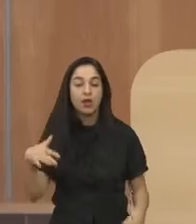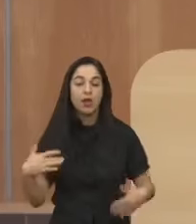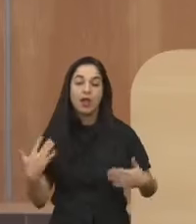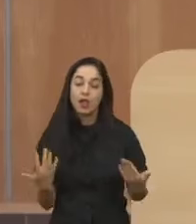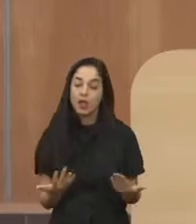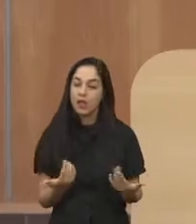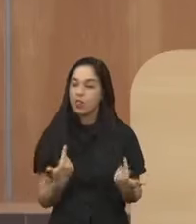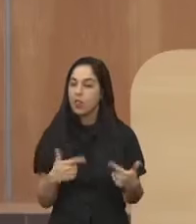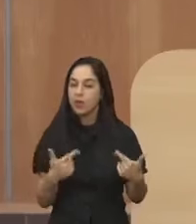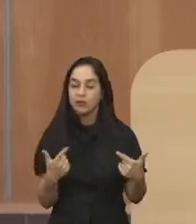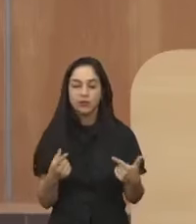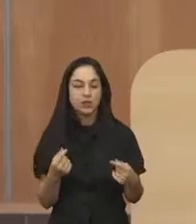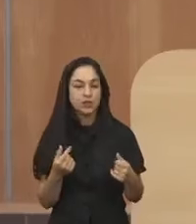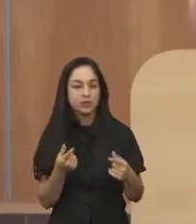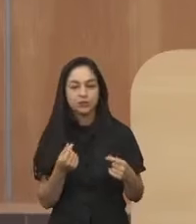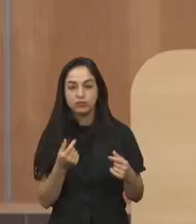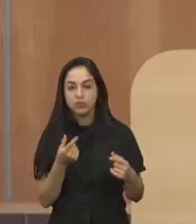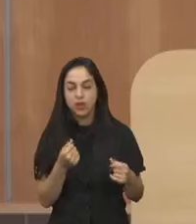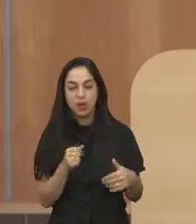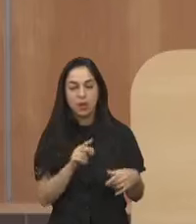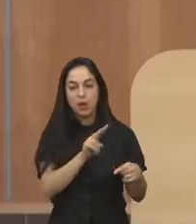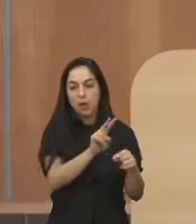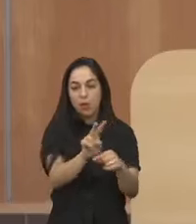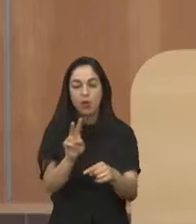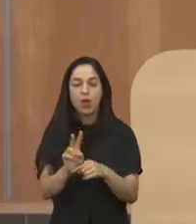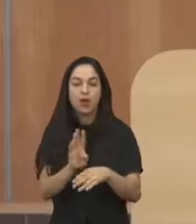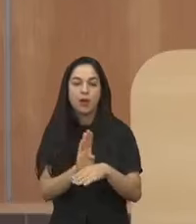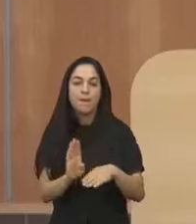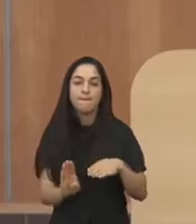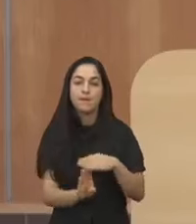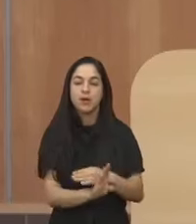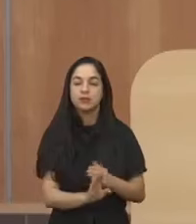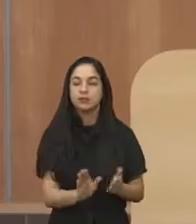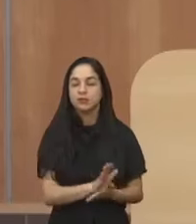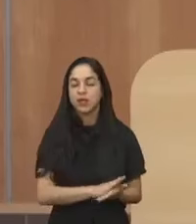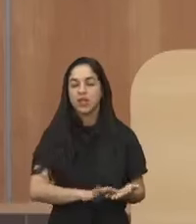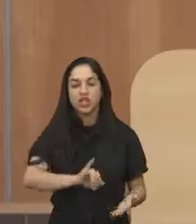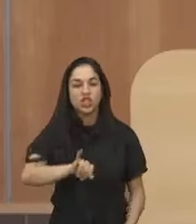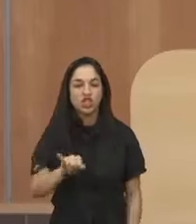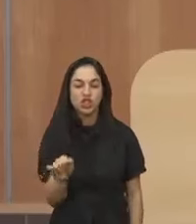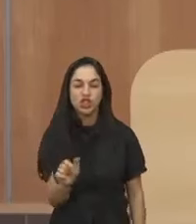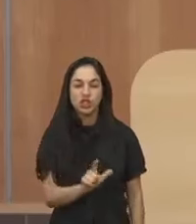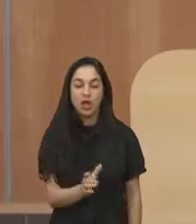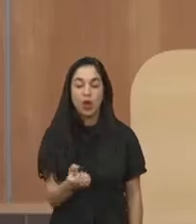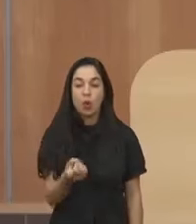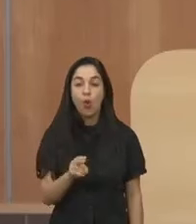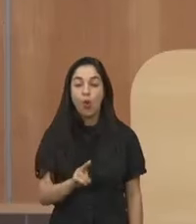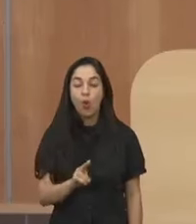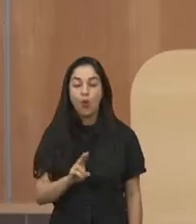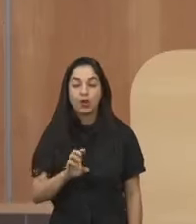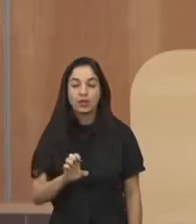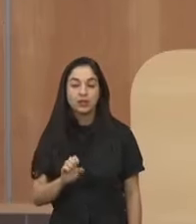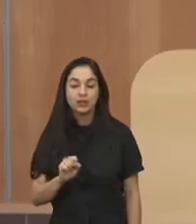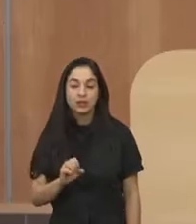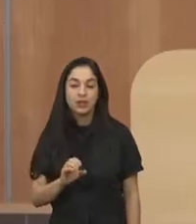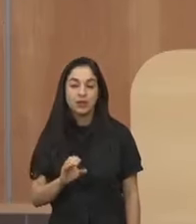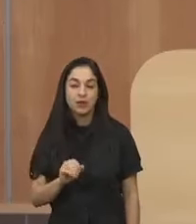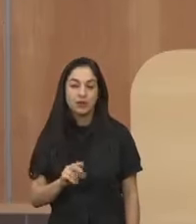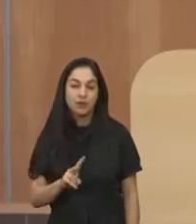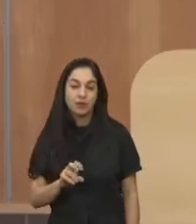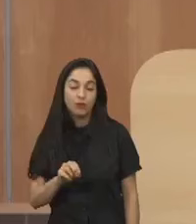destina recurso para os bairros, nem para o Veranejal, nem para a região da Geraldo Scavone. E ele não cria